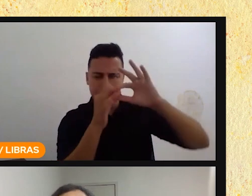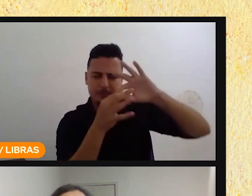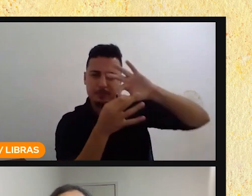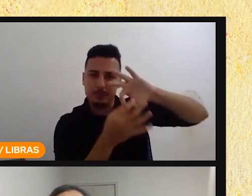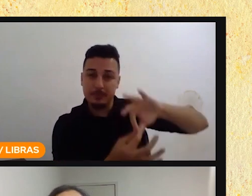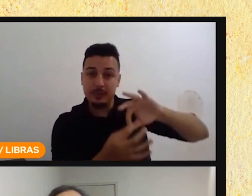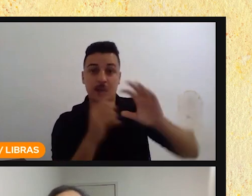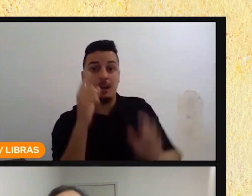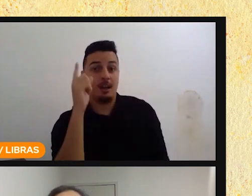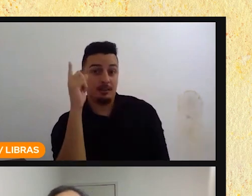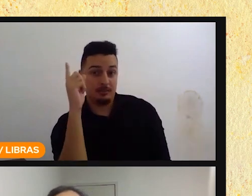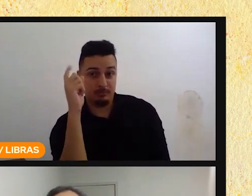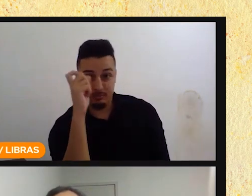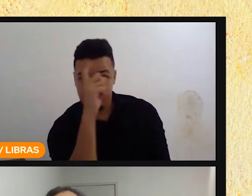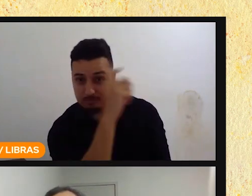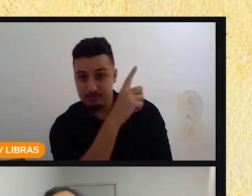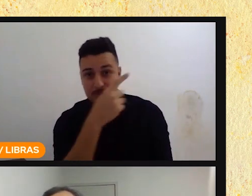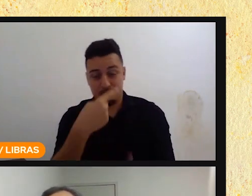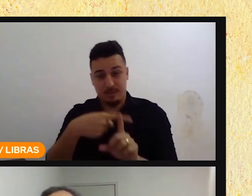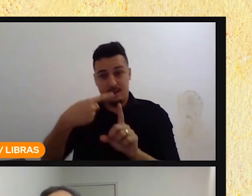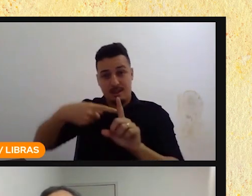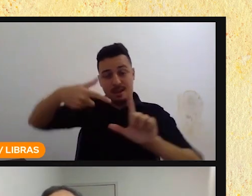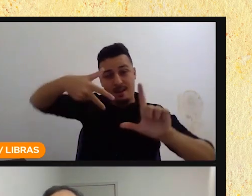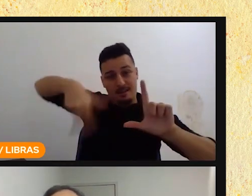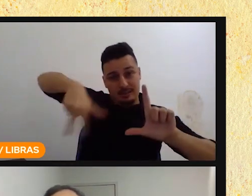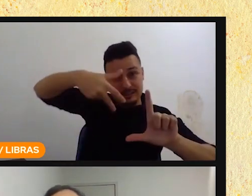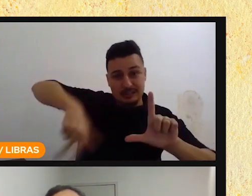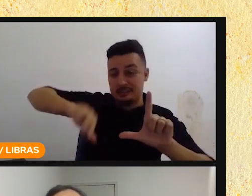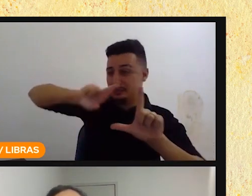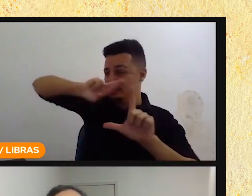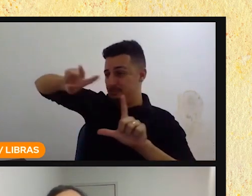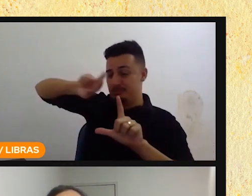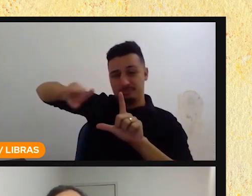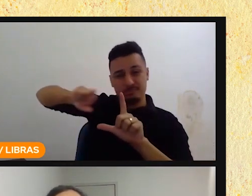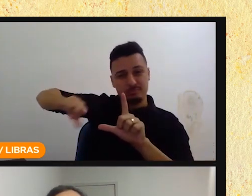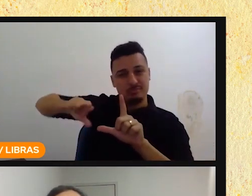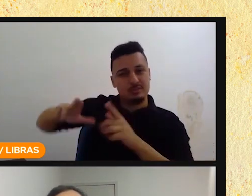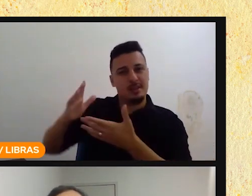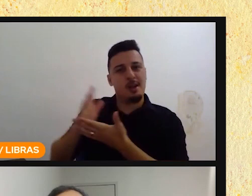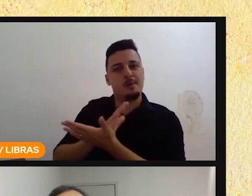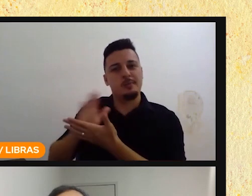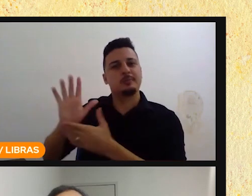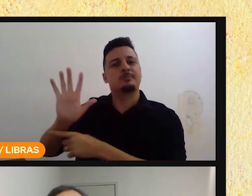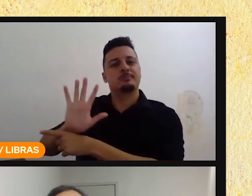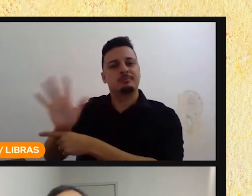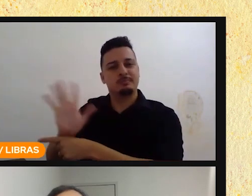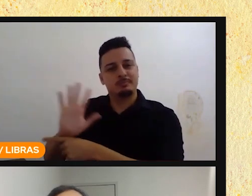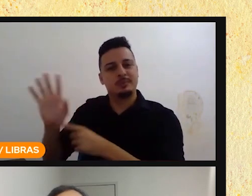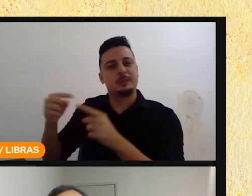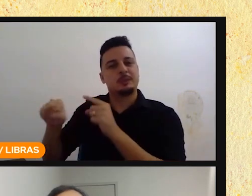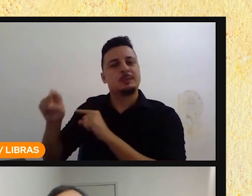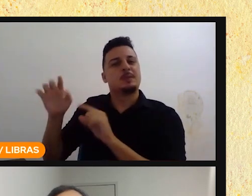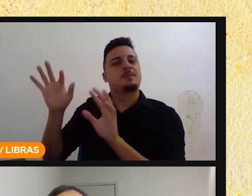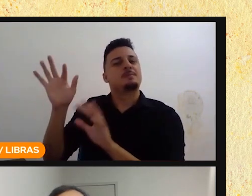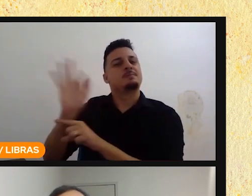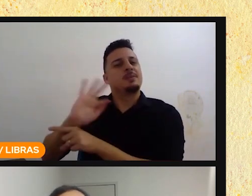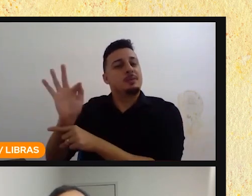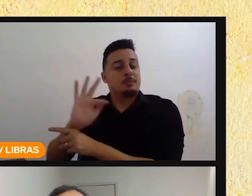de ficção, um documentário. É outro tipo de cronograma, outro tipo de equipe,